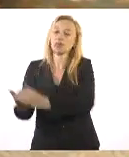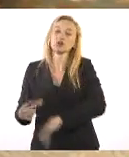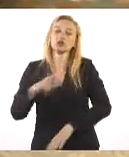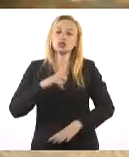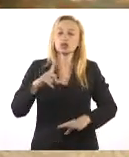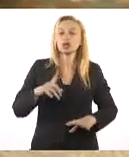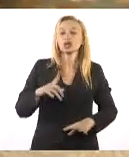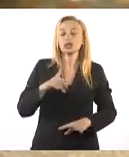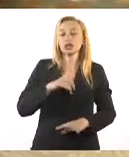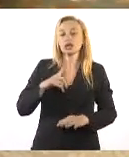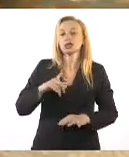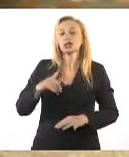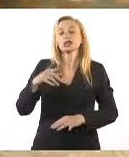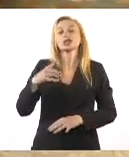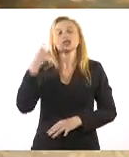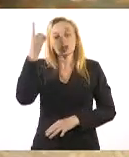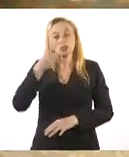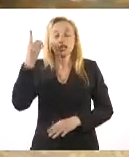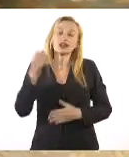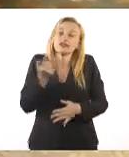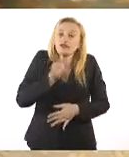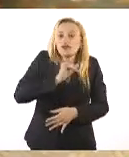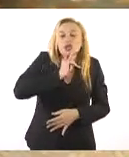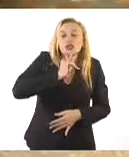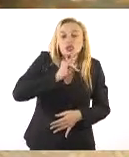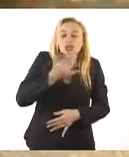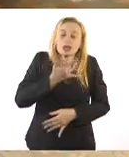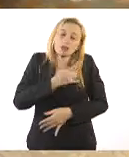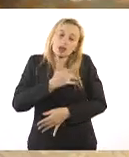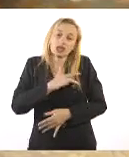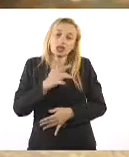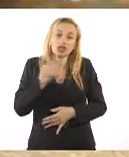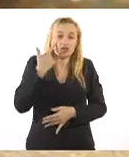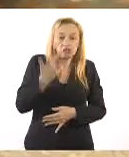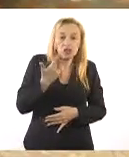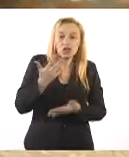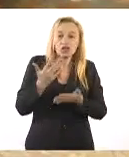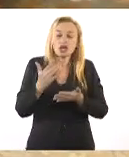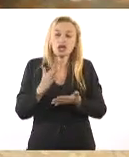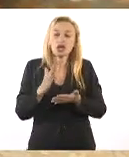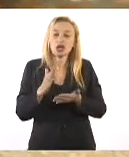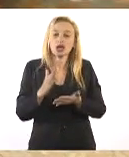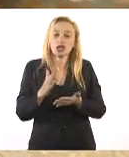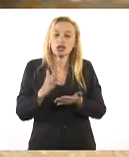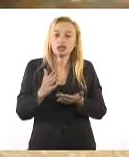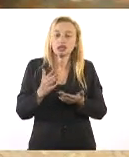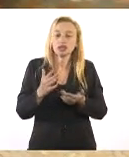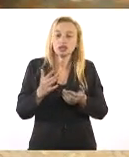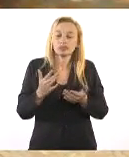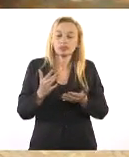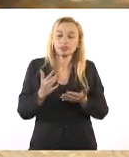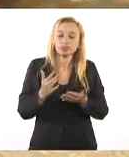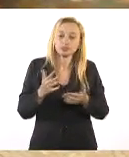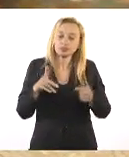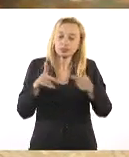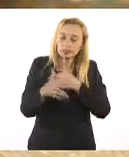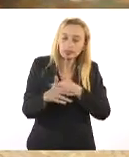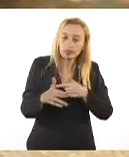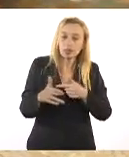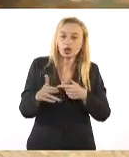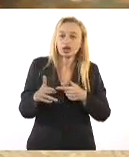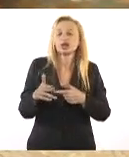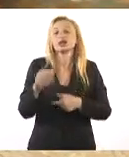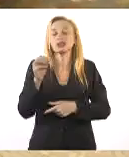parlamentares infelizmente é uma pena que a gente ainda veja a tentativa de cerceamento porque assim